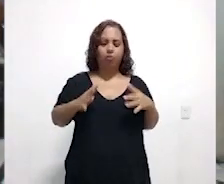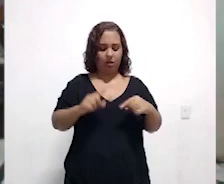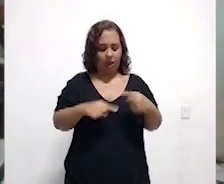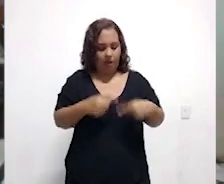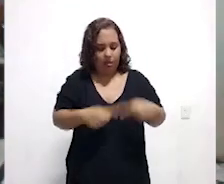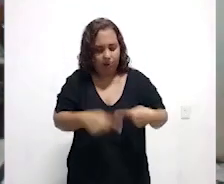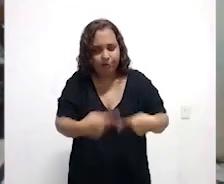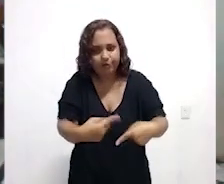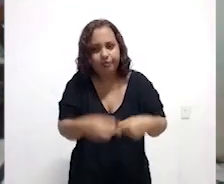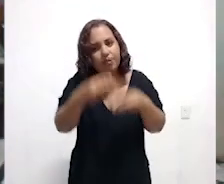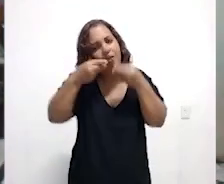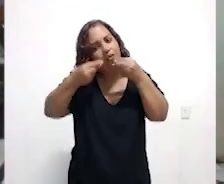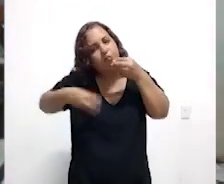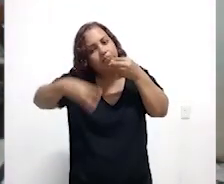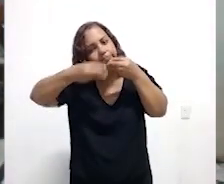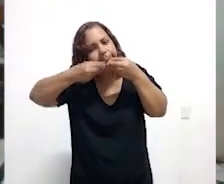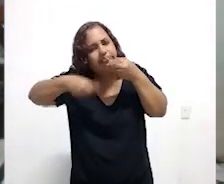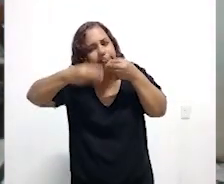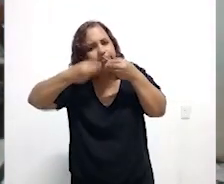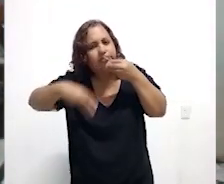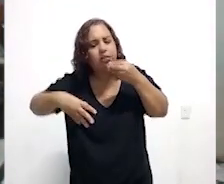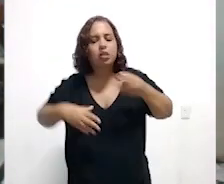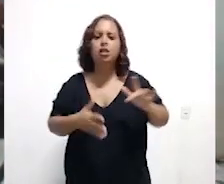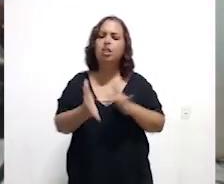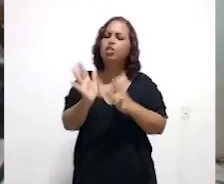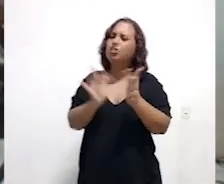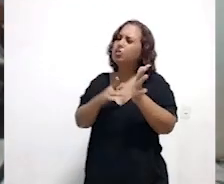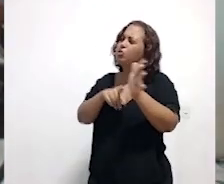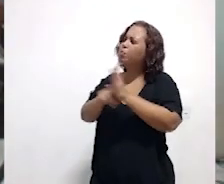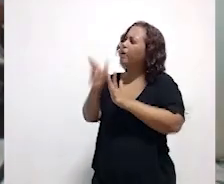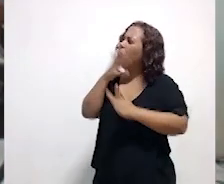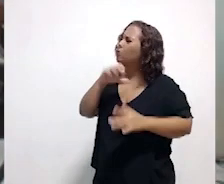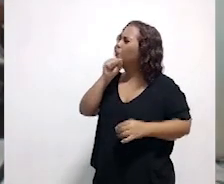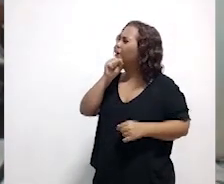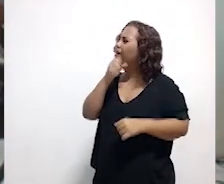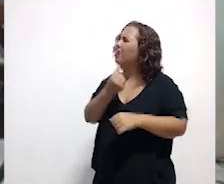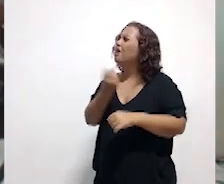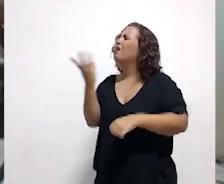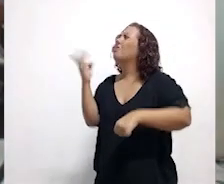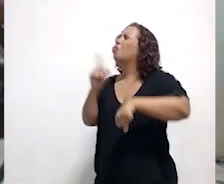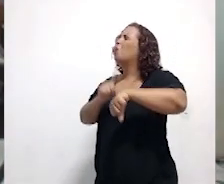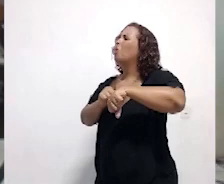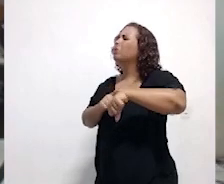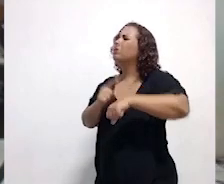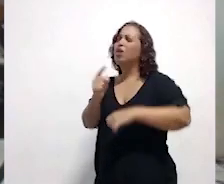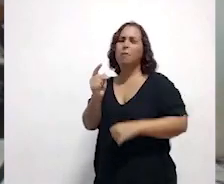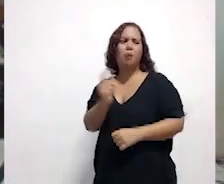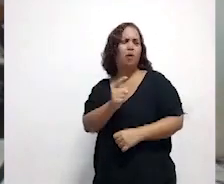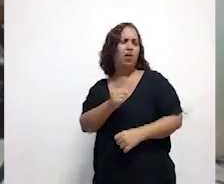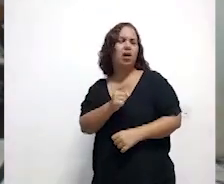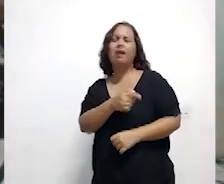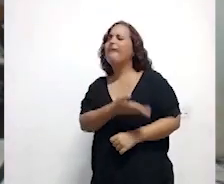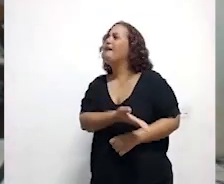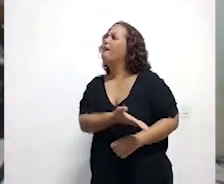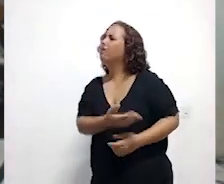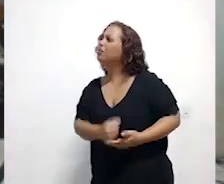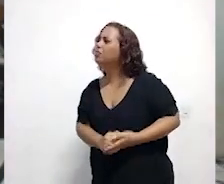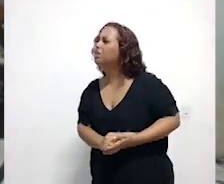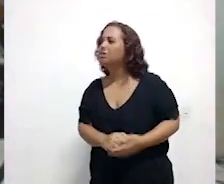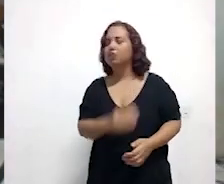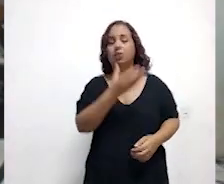Jesus perguntou ao pai do menino: Há quanto tempo ele está assim? Desde a